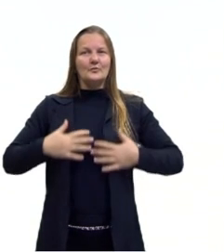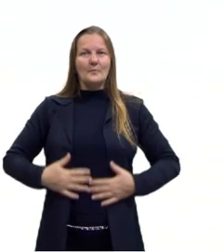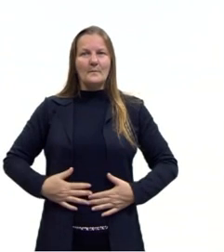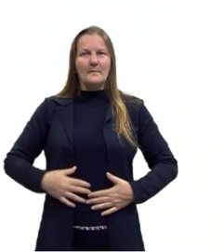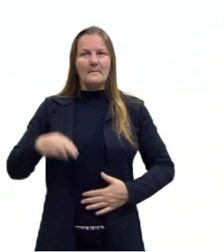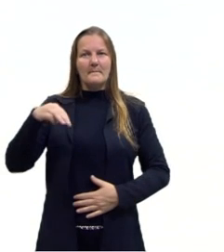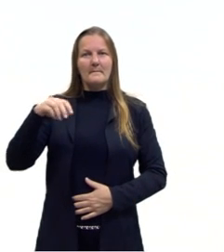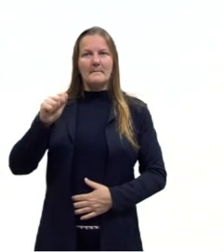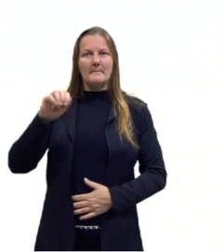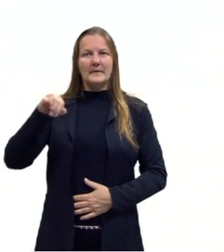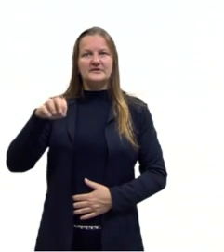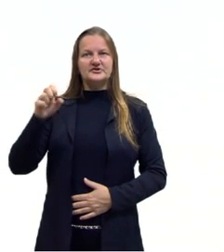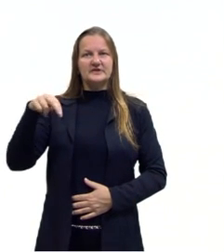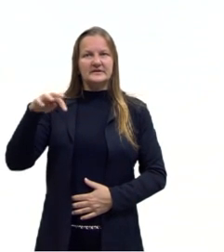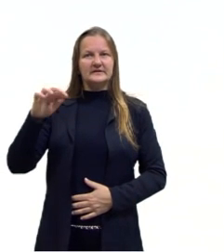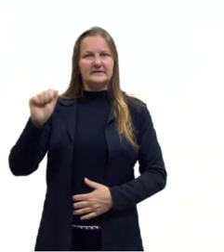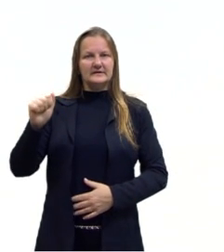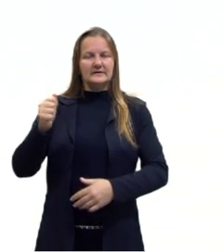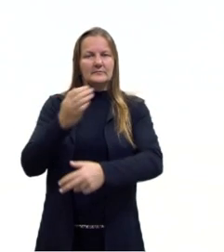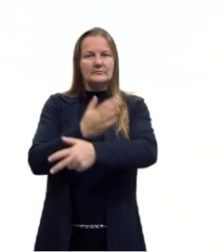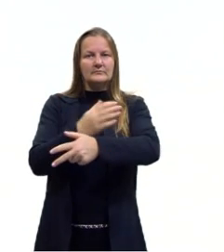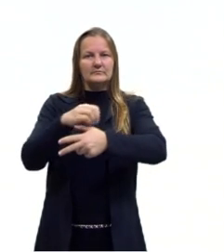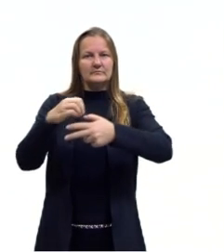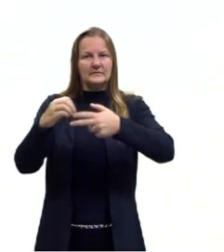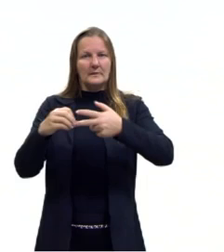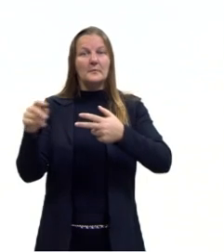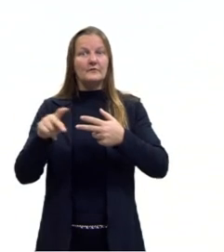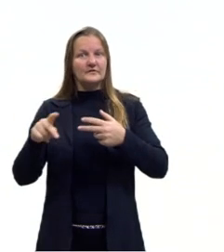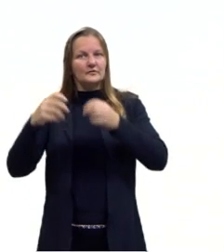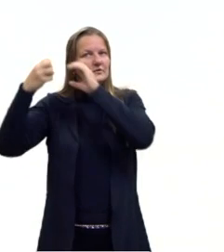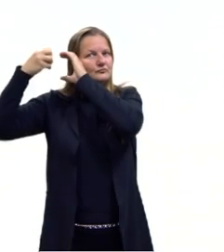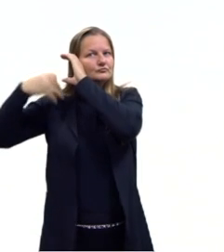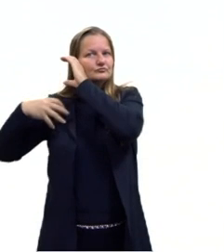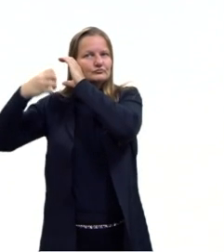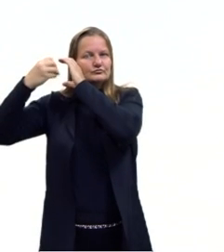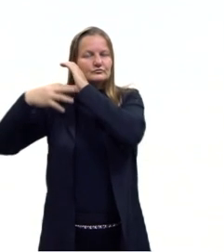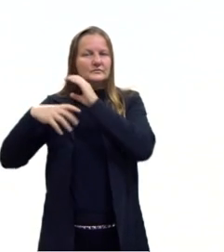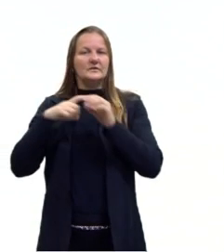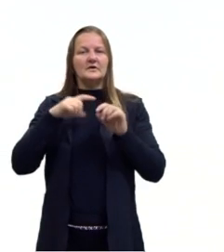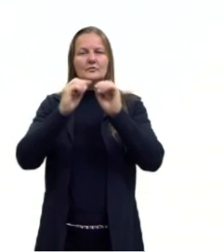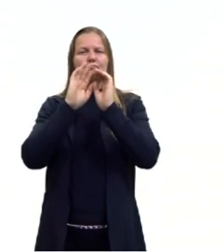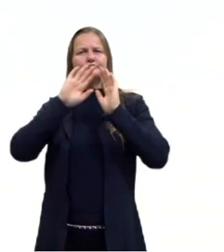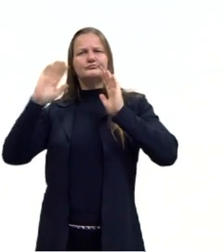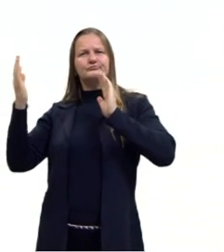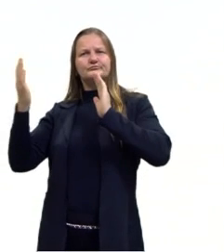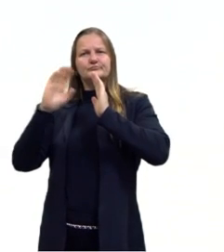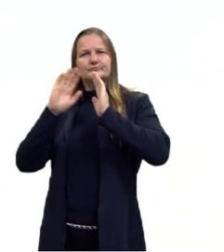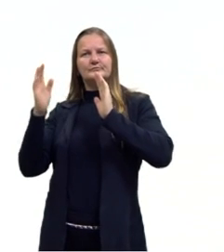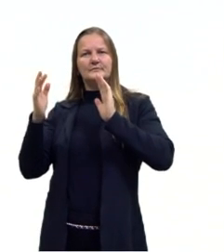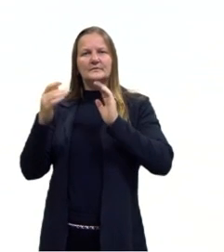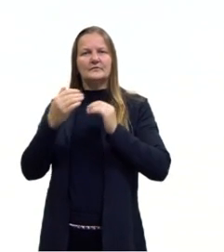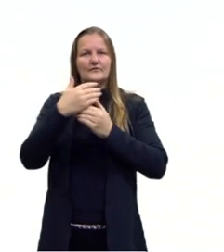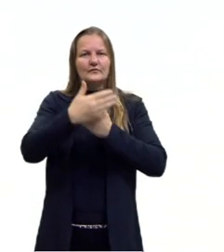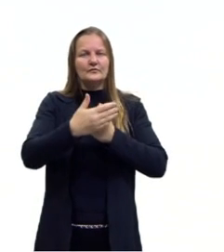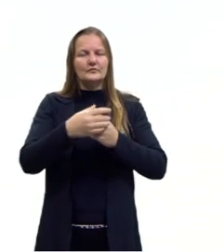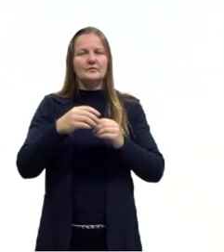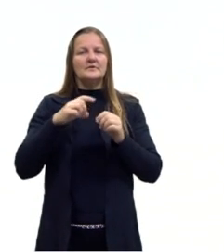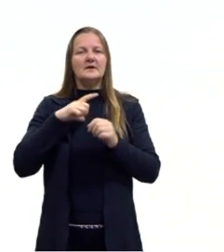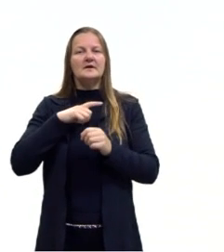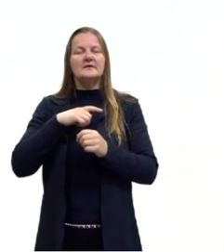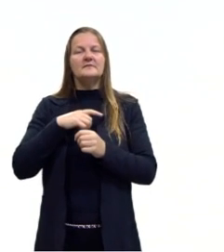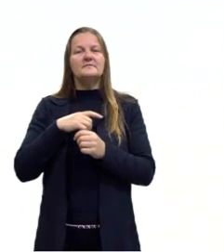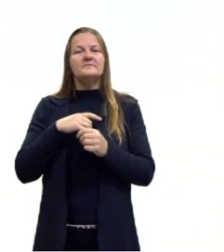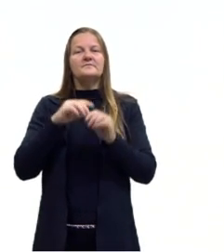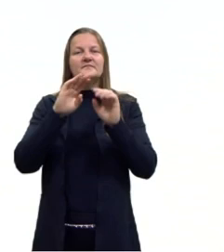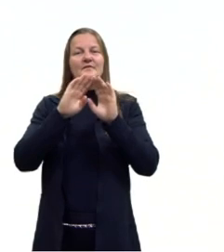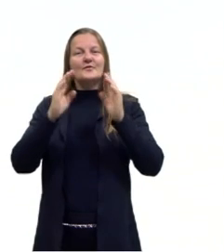então a camiseta do PREMEN do programa aqui no estúdio nós temos um longo painel Branco um monitor que